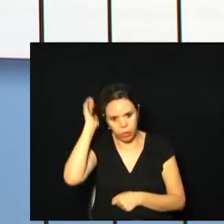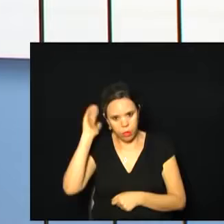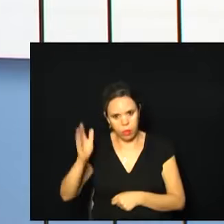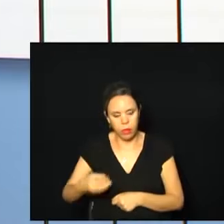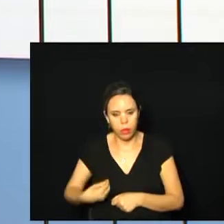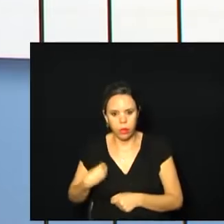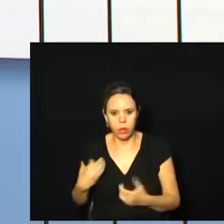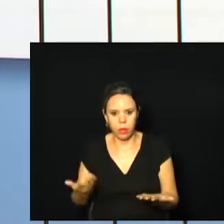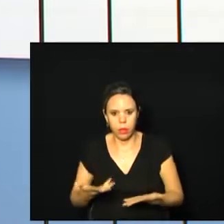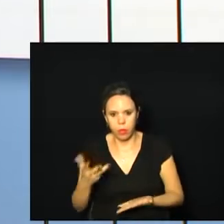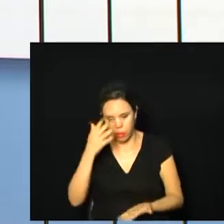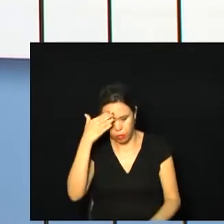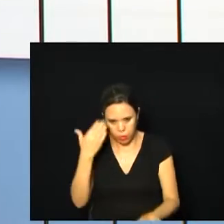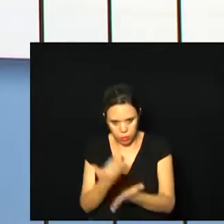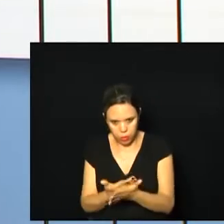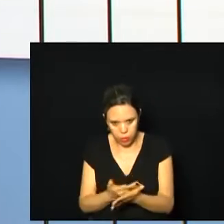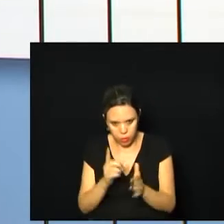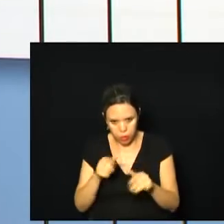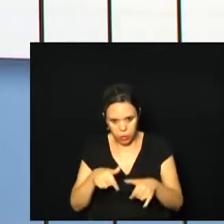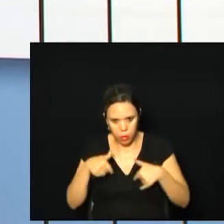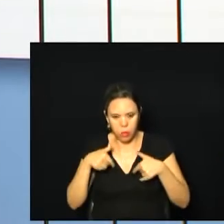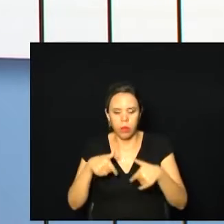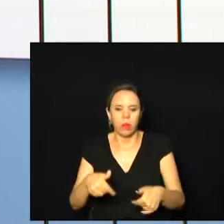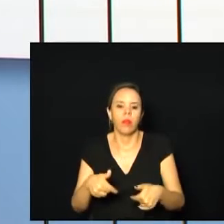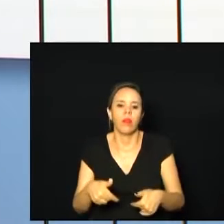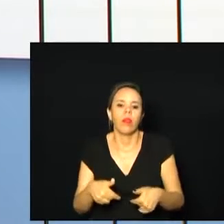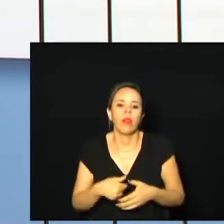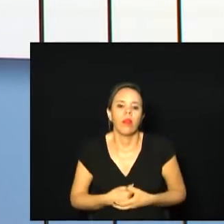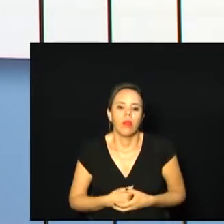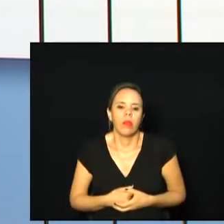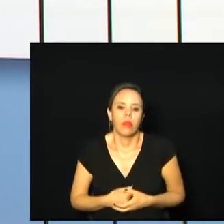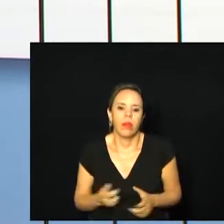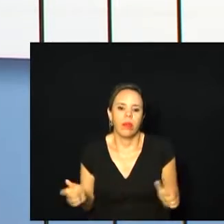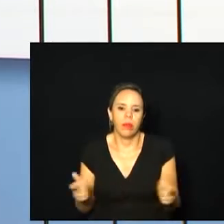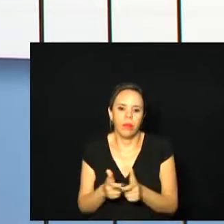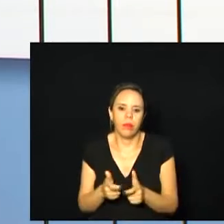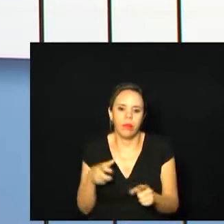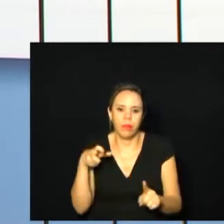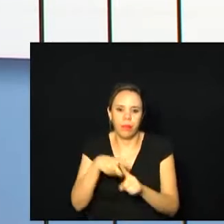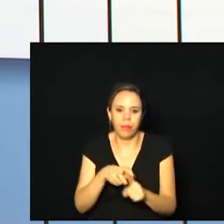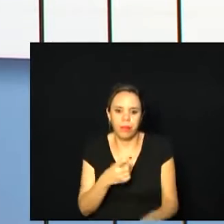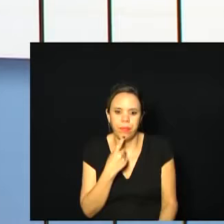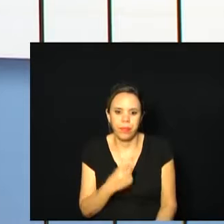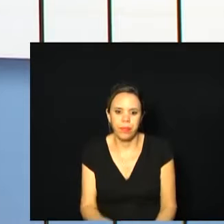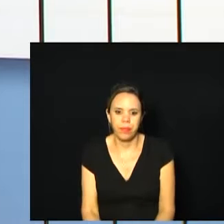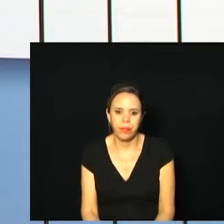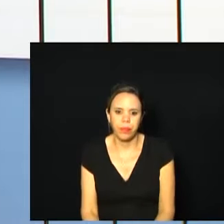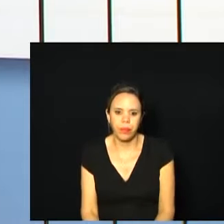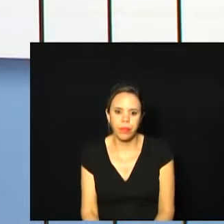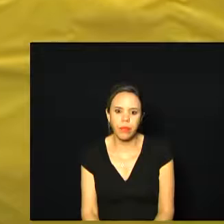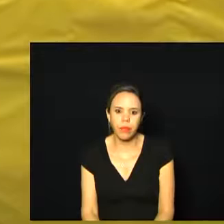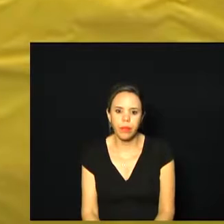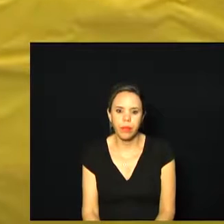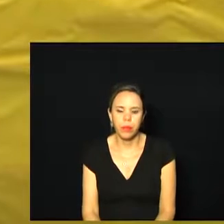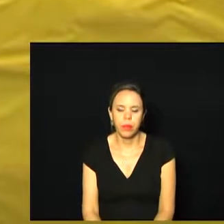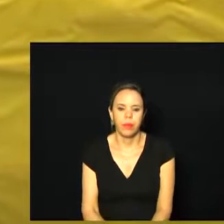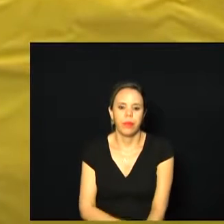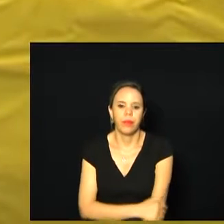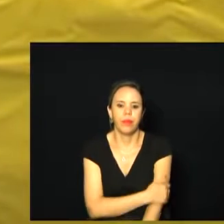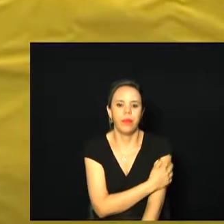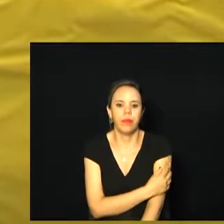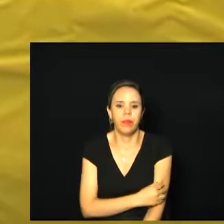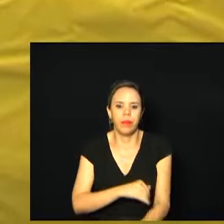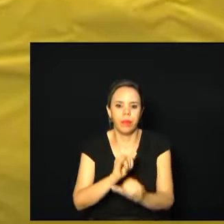está otimista com esta ação para, então, reduzir os acidentes em Campinas.